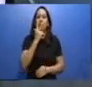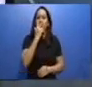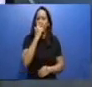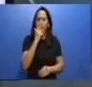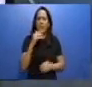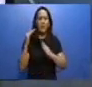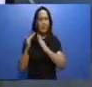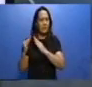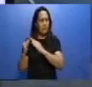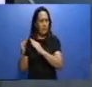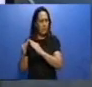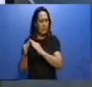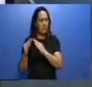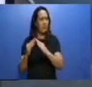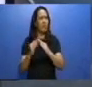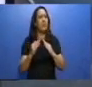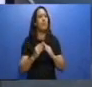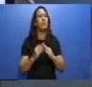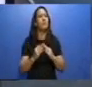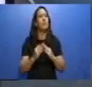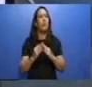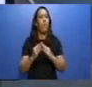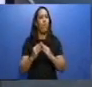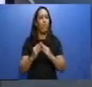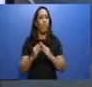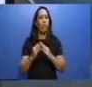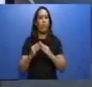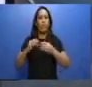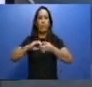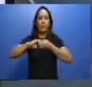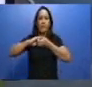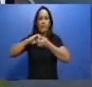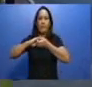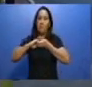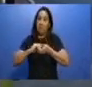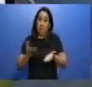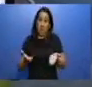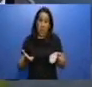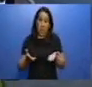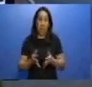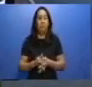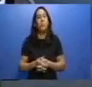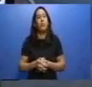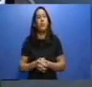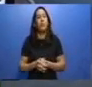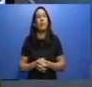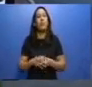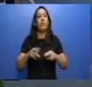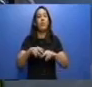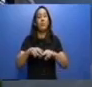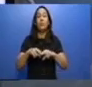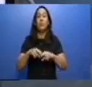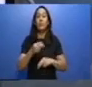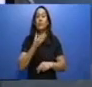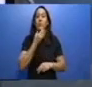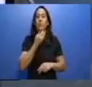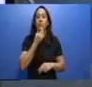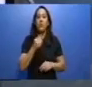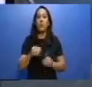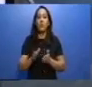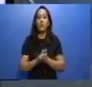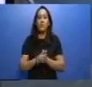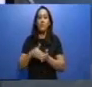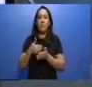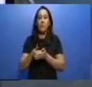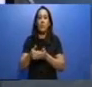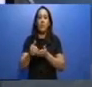uns telhados, não está? Provavelmente foi por isso que o Cláudio Tosi deu